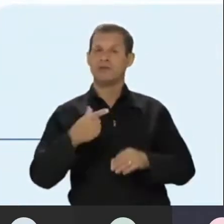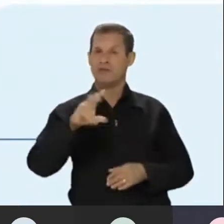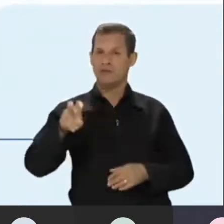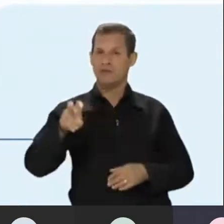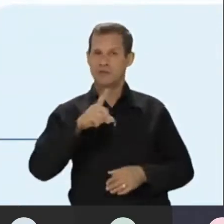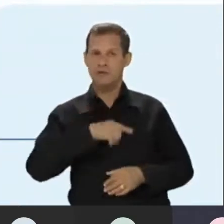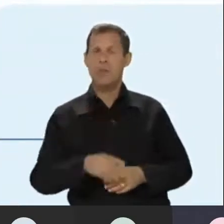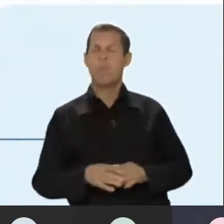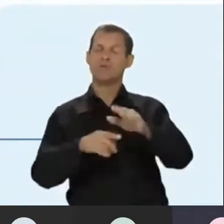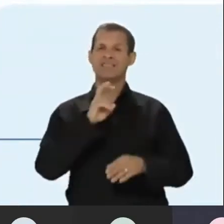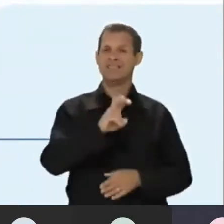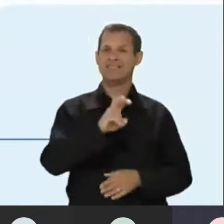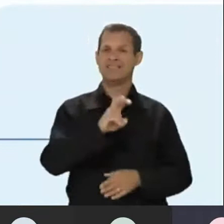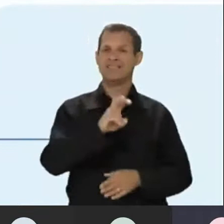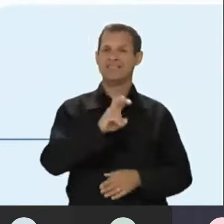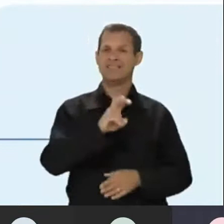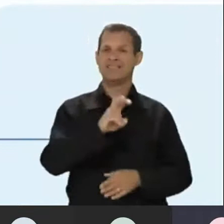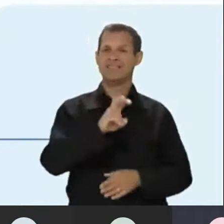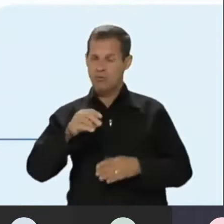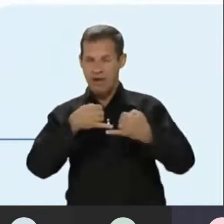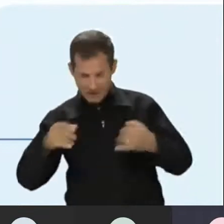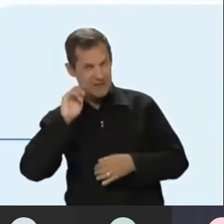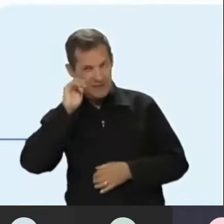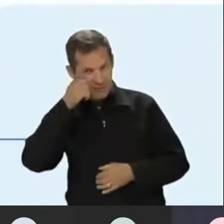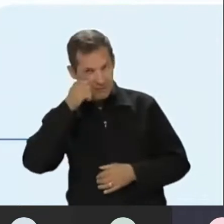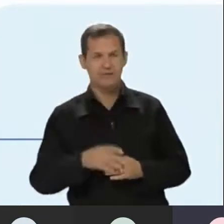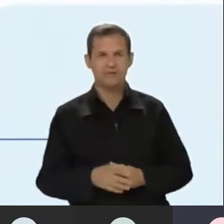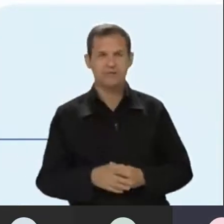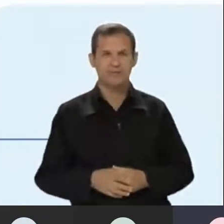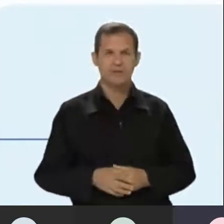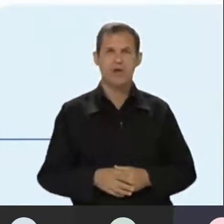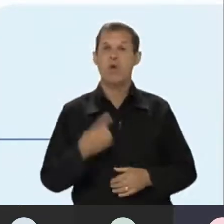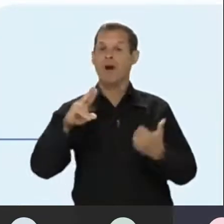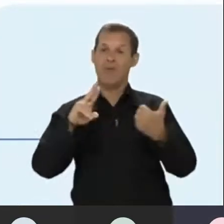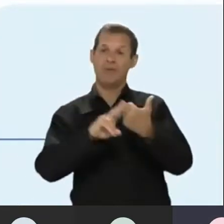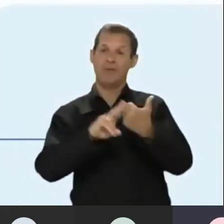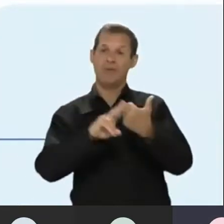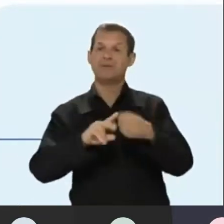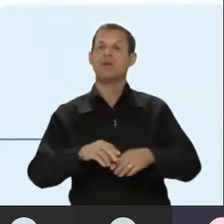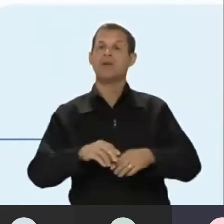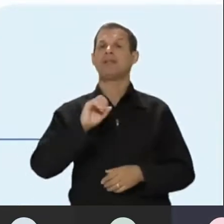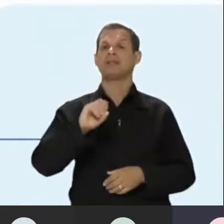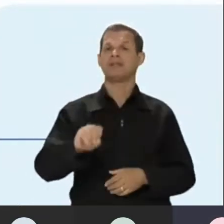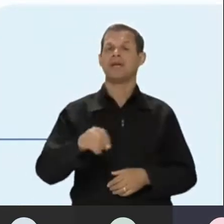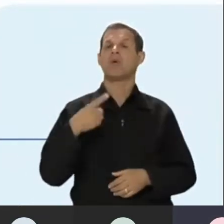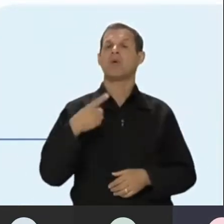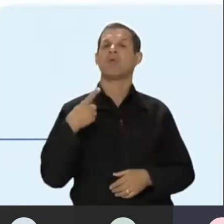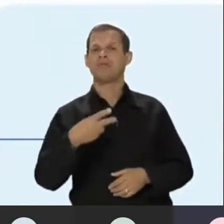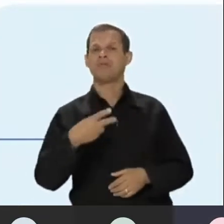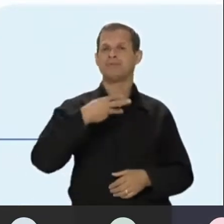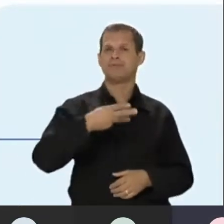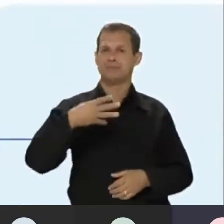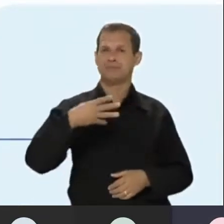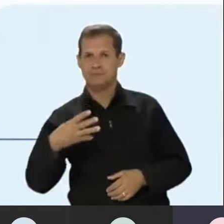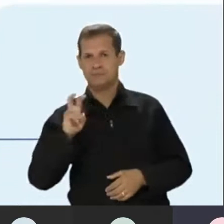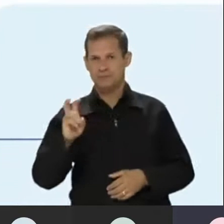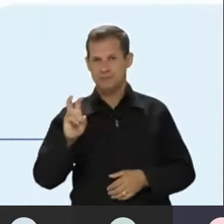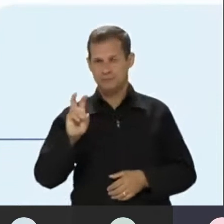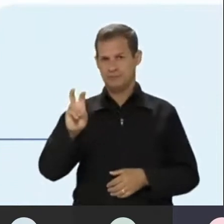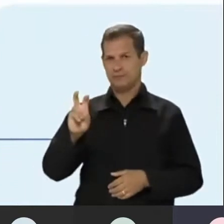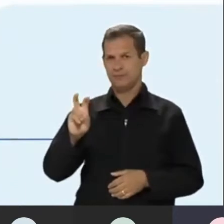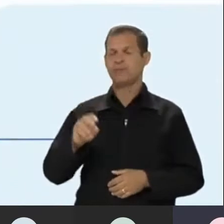temos mostrando também de 5 em 5, mas cada linhazinha preta dessa é uma unidade. Então, 0, 1, 2,